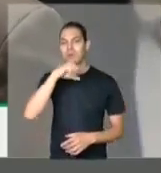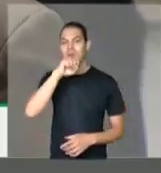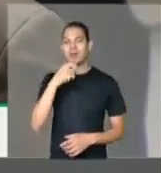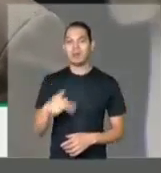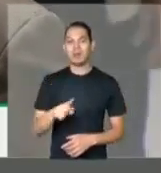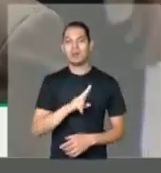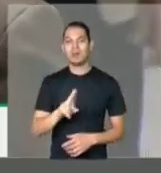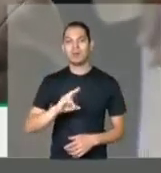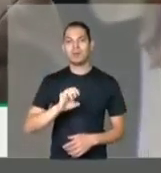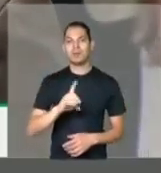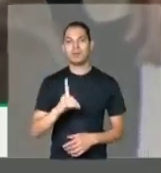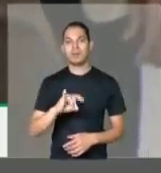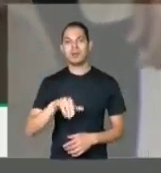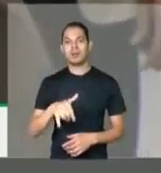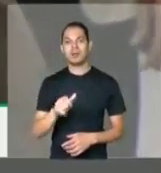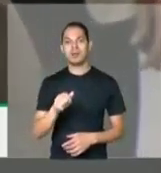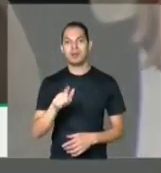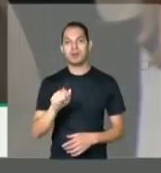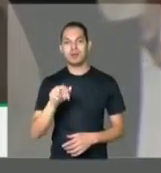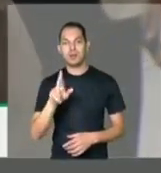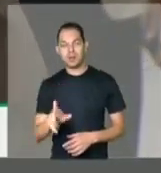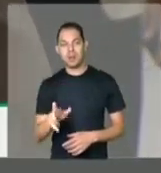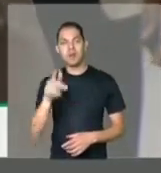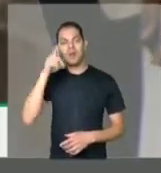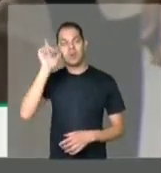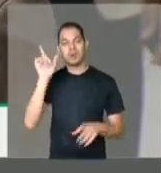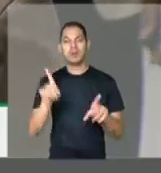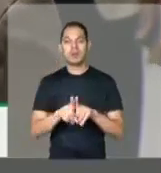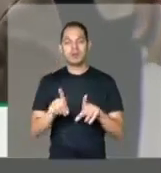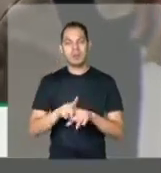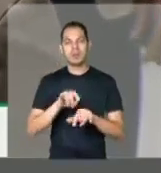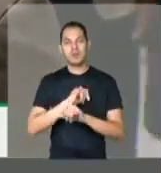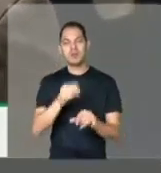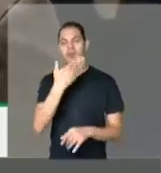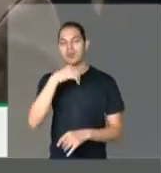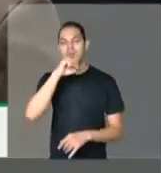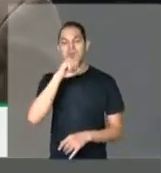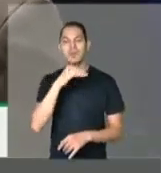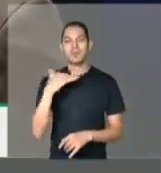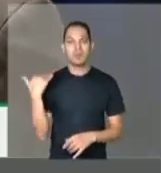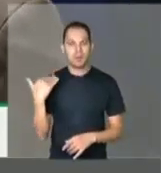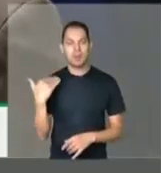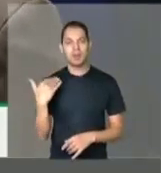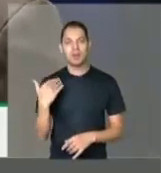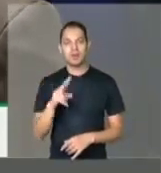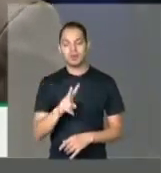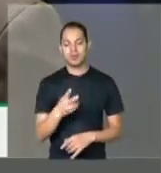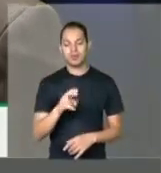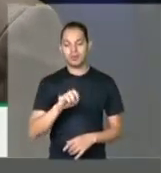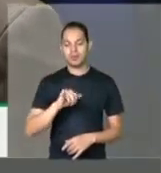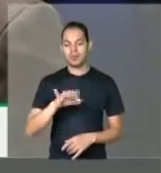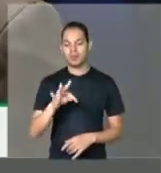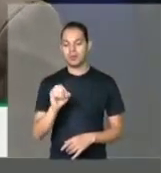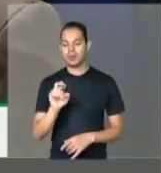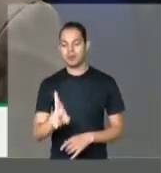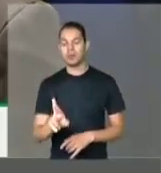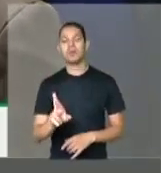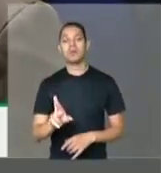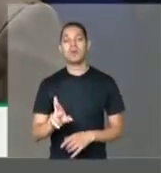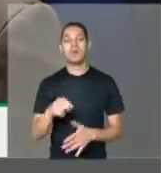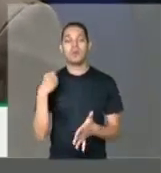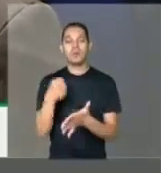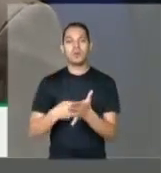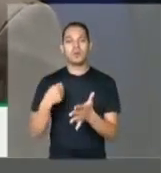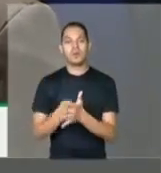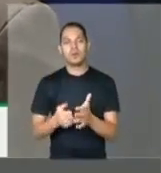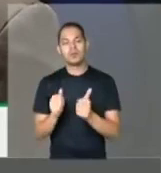fazer esse registro, como fiz ontem, da perda do pai do deputado André Janones. O deputado Heitor Xu é um lutador das grandes causas das mulheres e